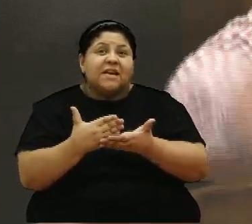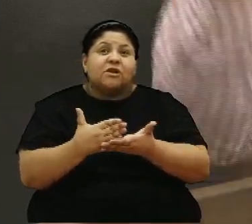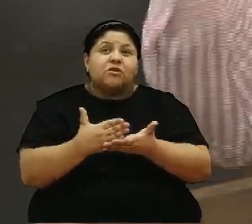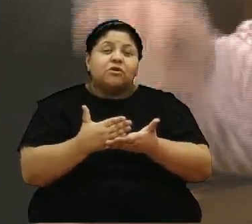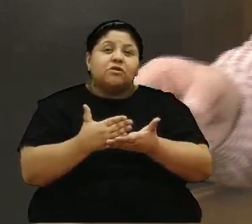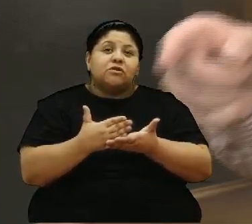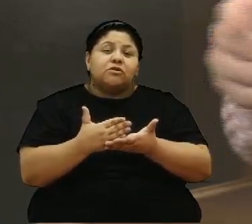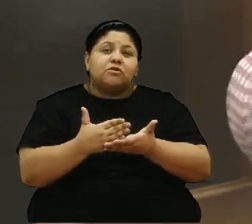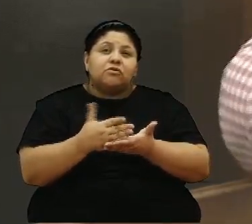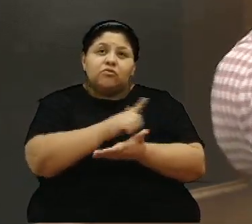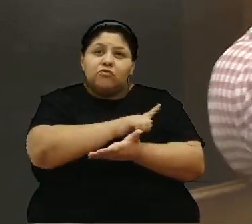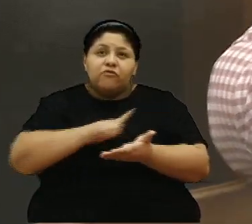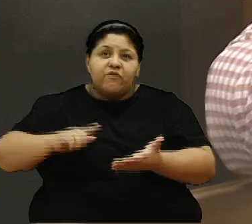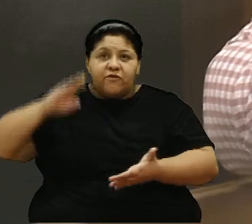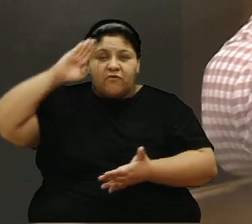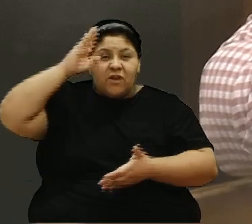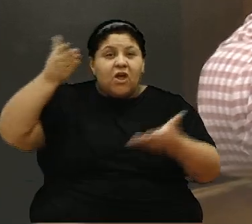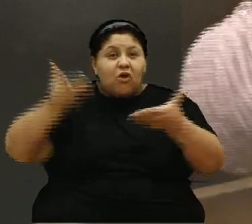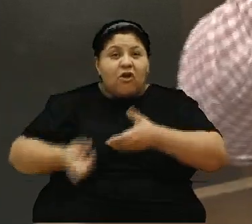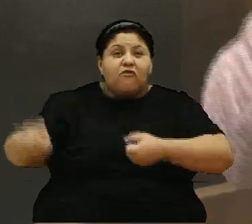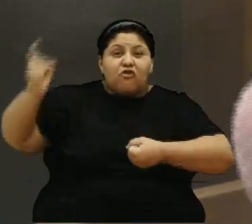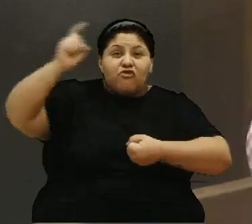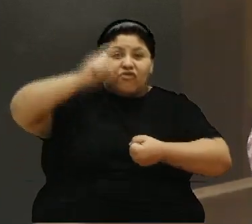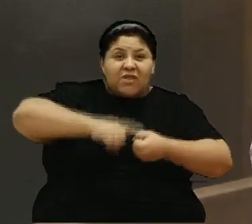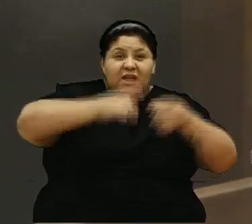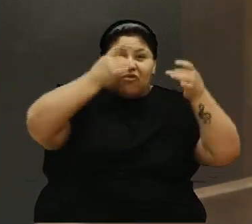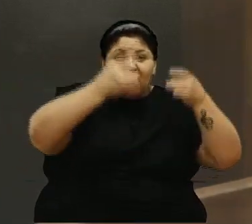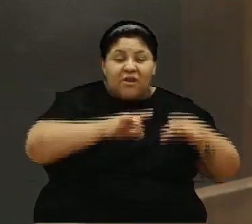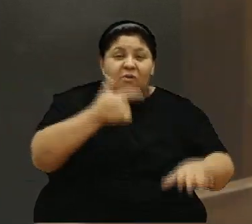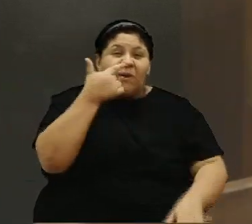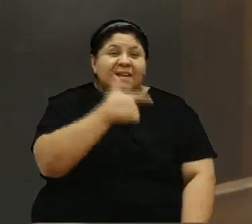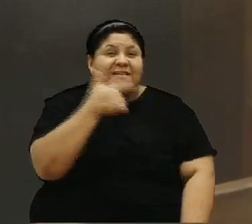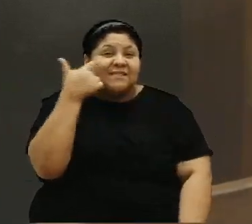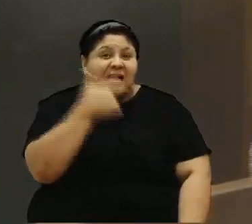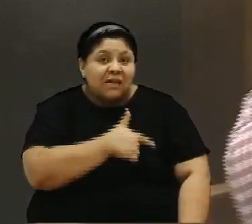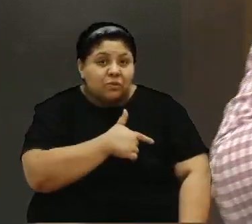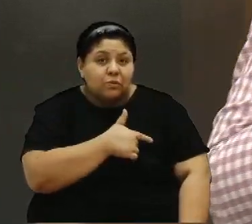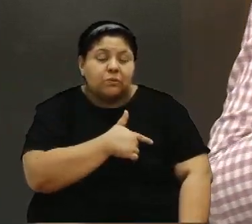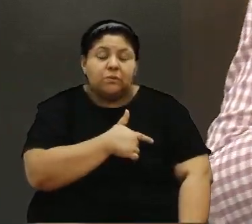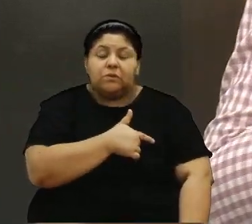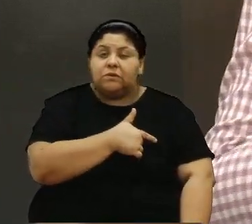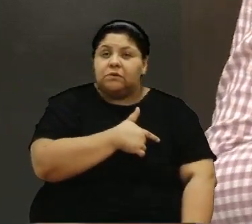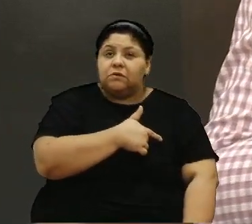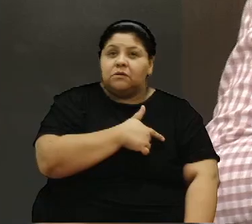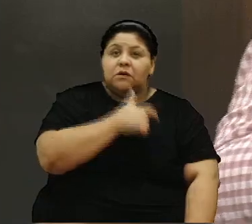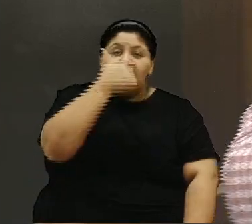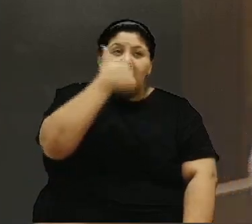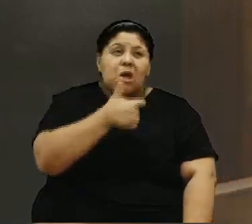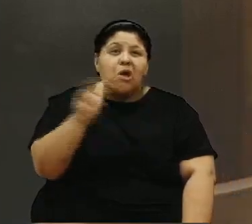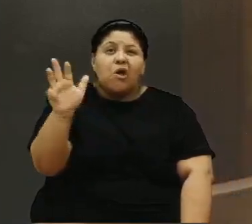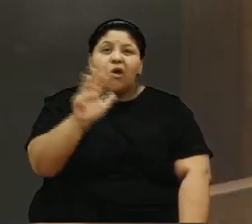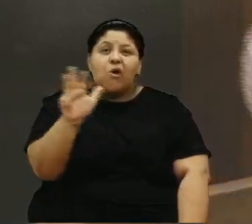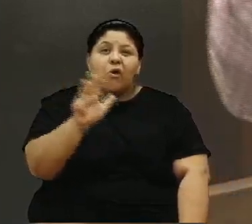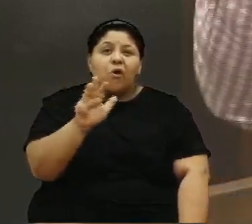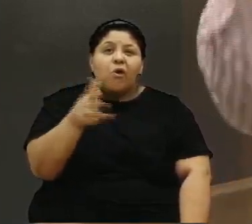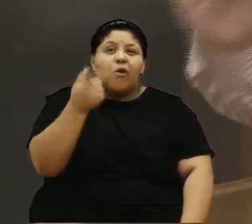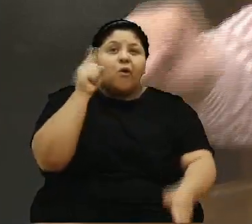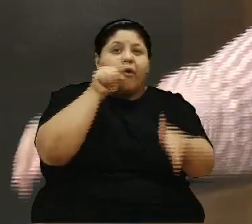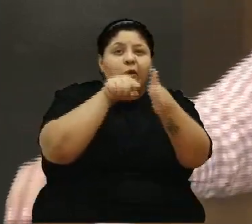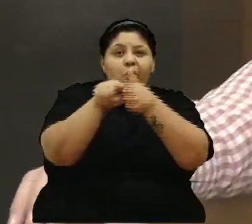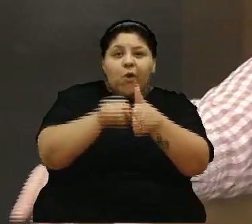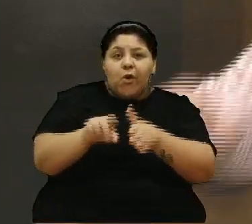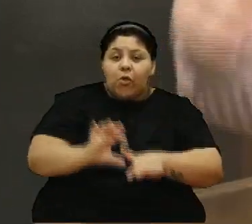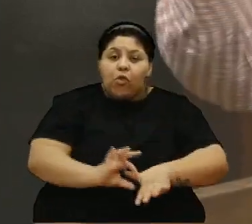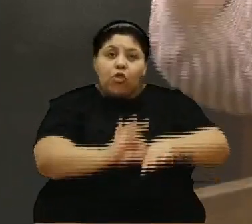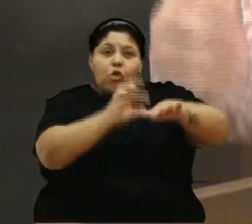inclusive, e agora voltaram a dar prejuízo. E o engraçado é que parece que o Lula é o investigador maior da